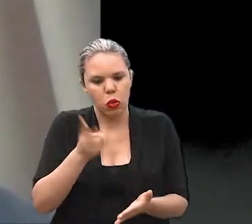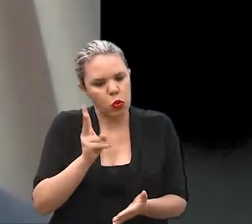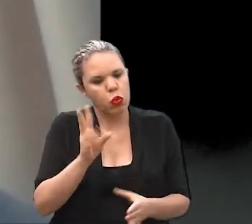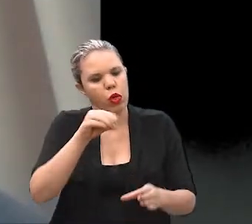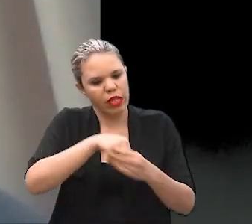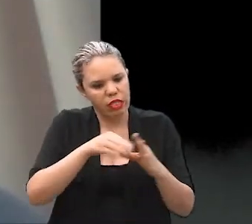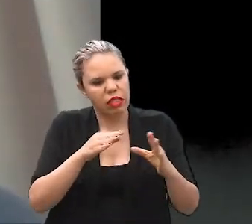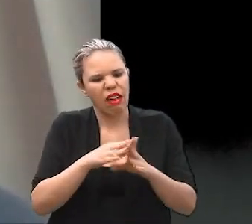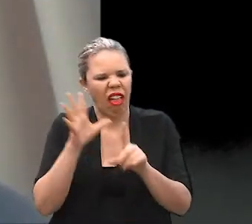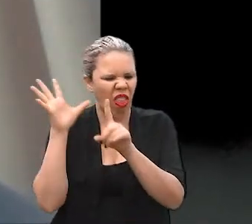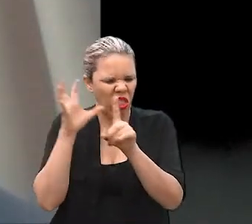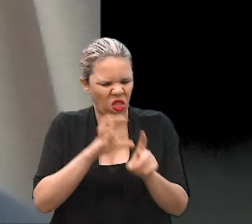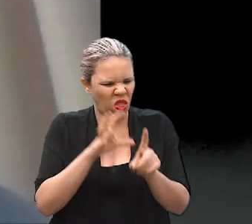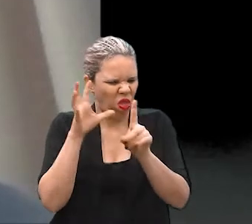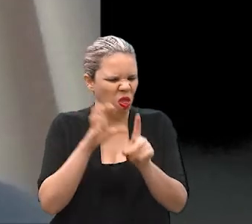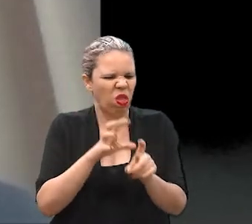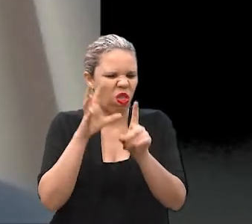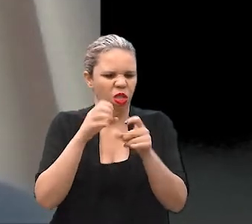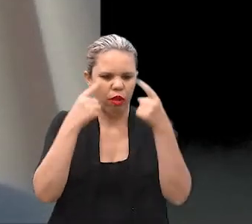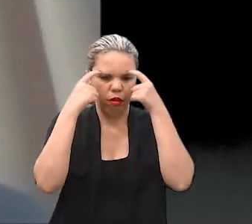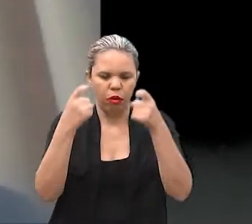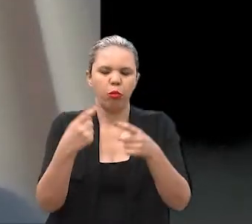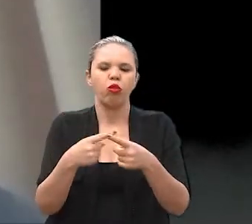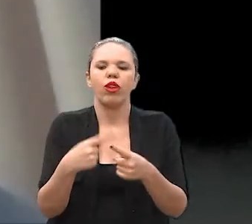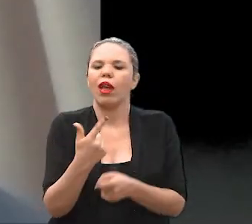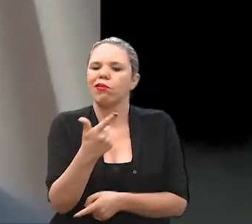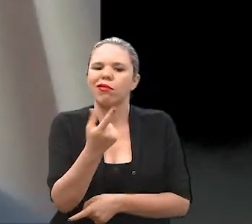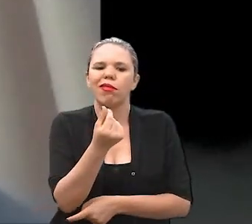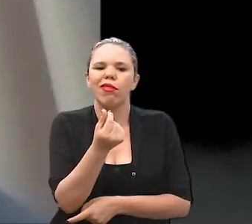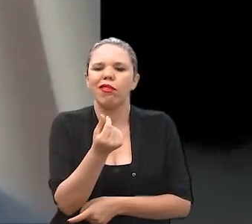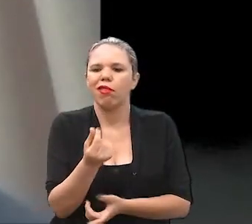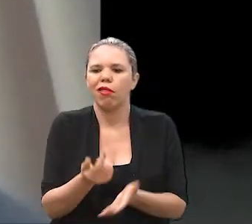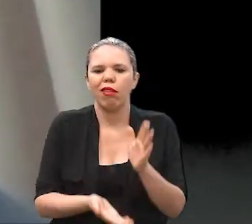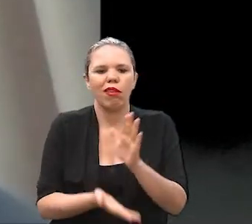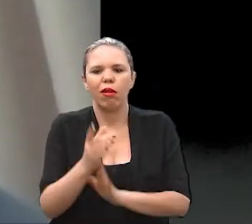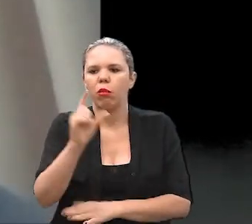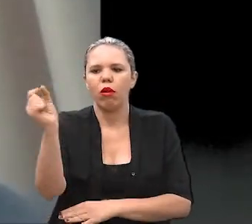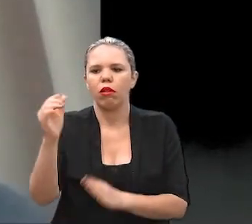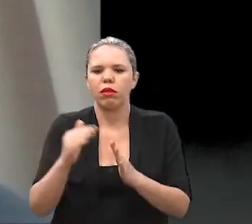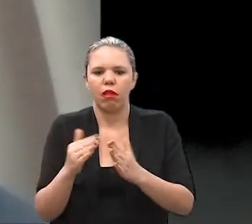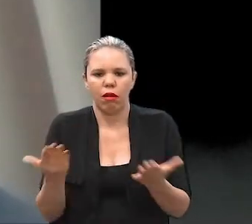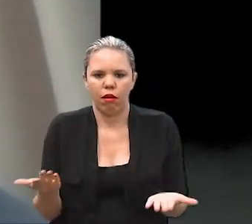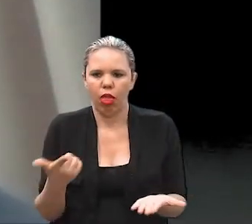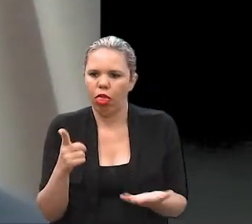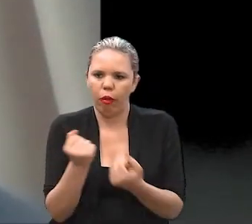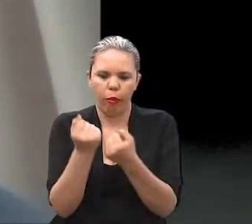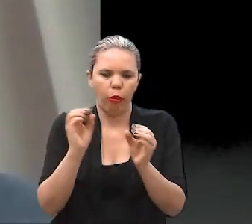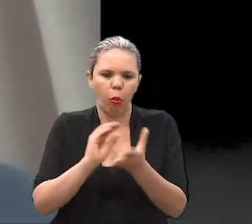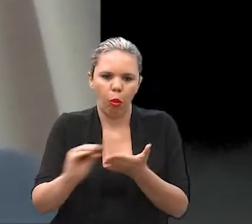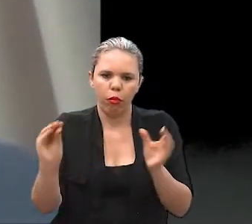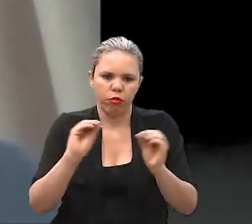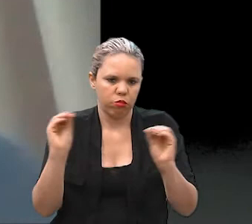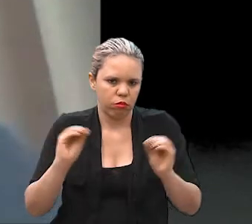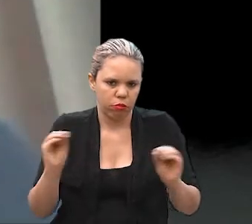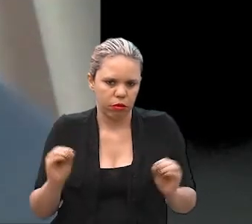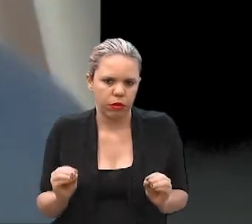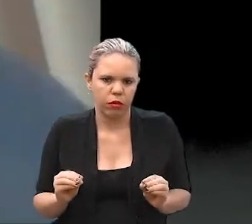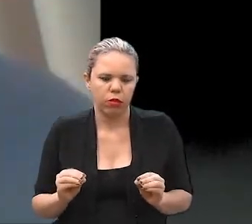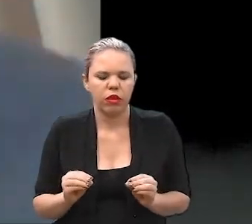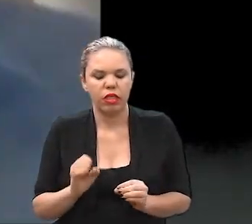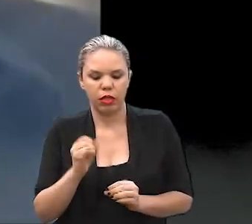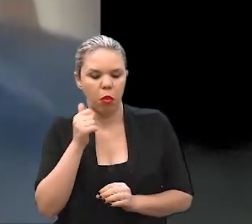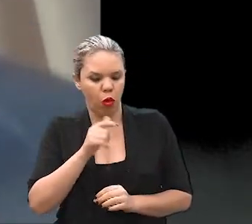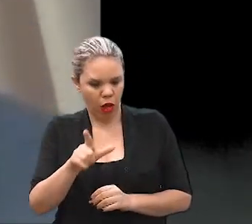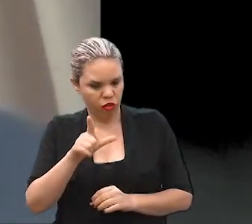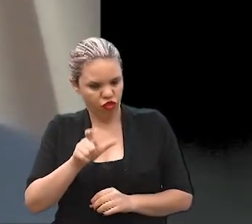agredida, em função de não ter uma condição financeira que permite que ela possa sair de